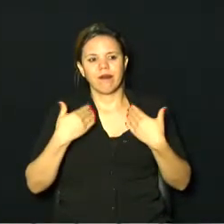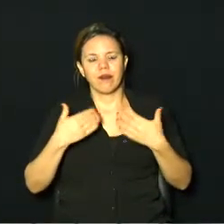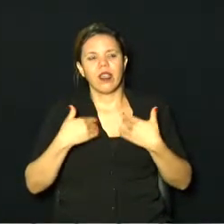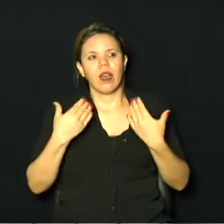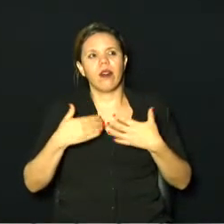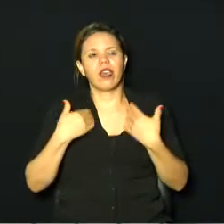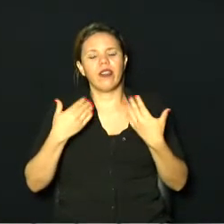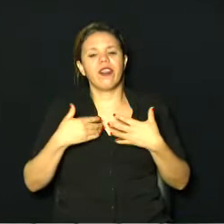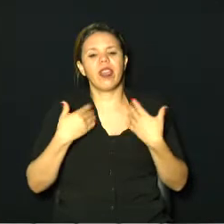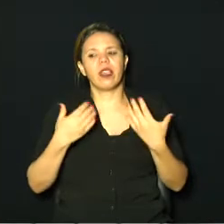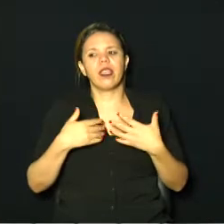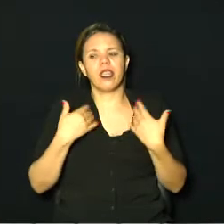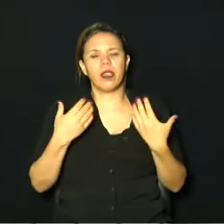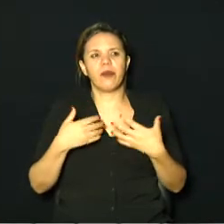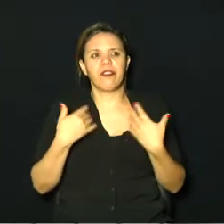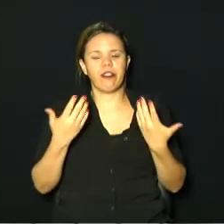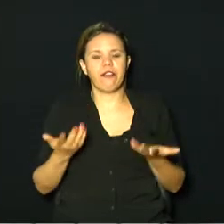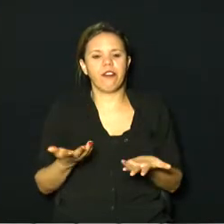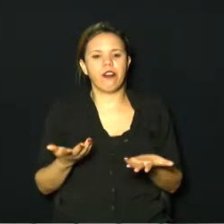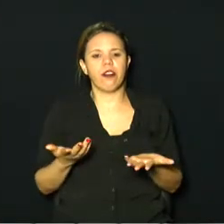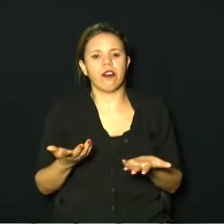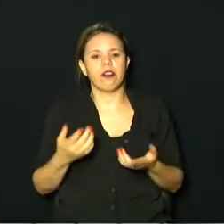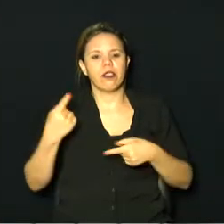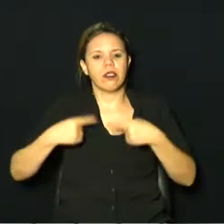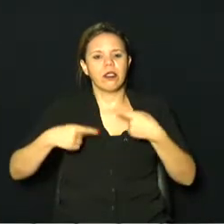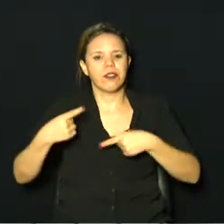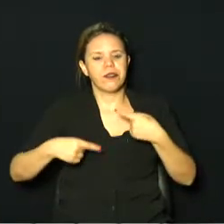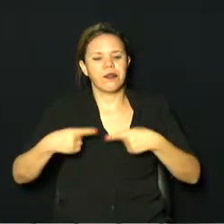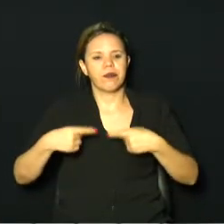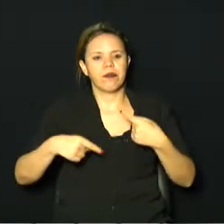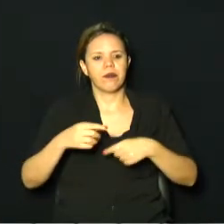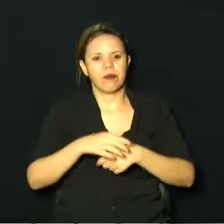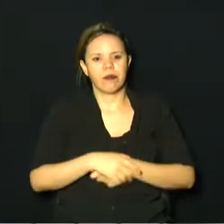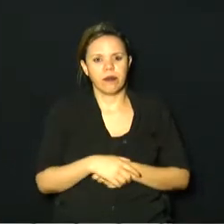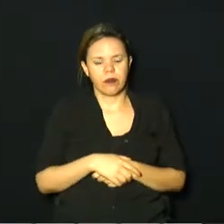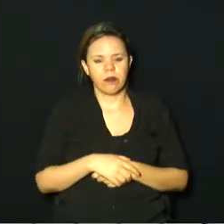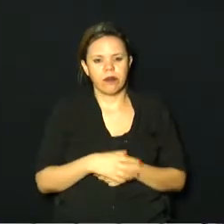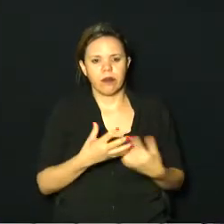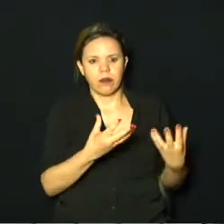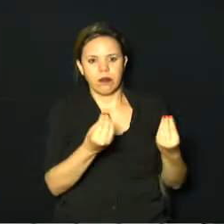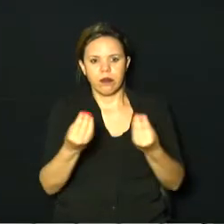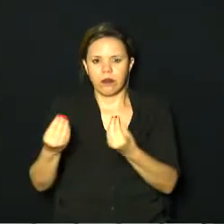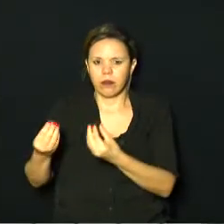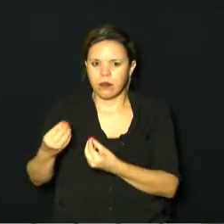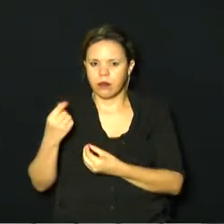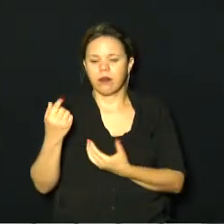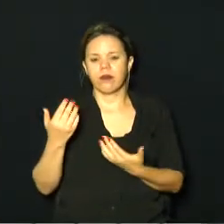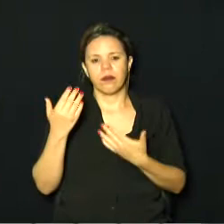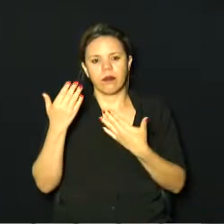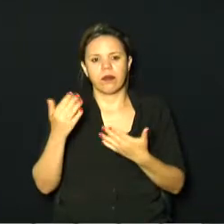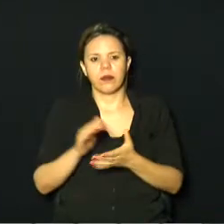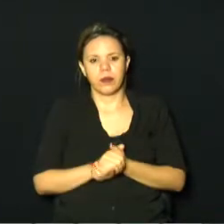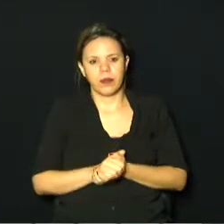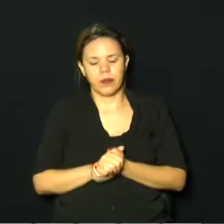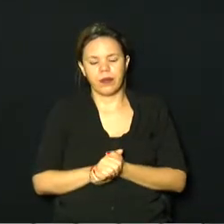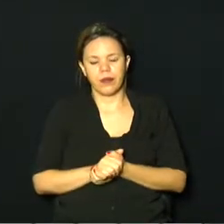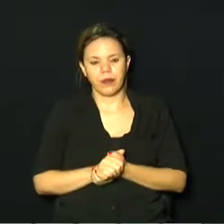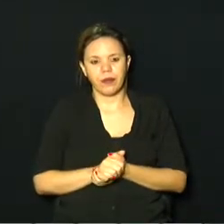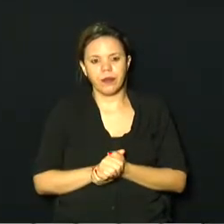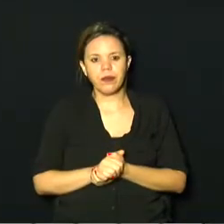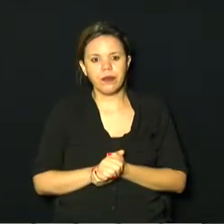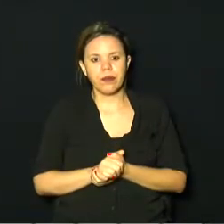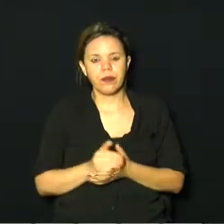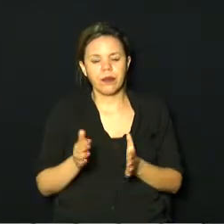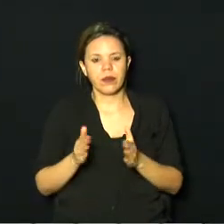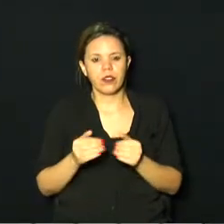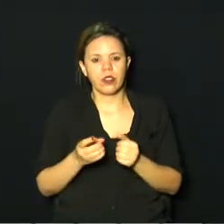aqui conosco para discutir uma situação bastante grave. Então, eu pediria, doutor Gabriel,